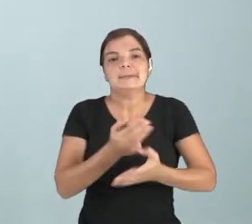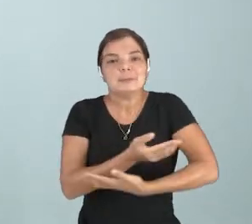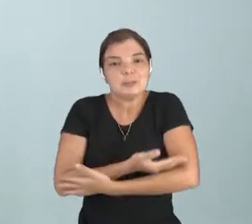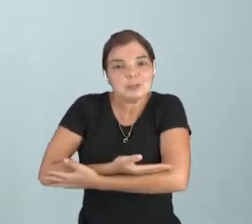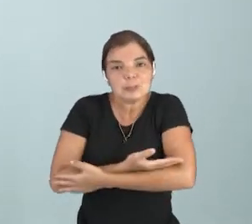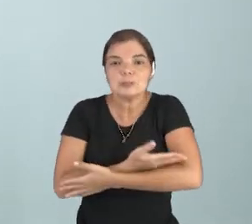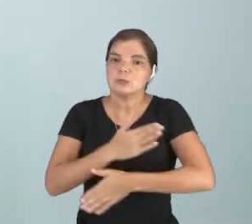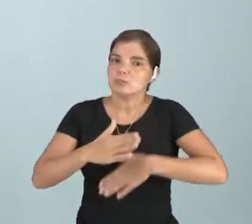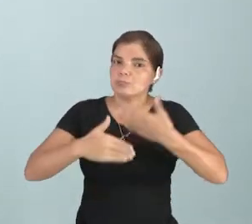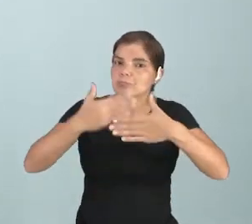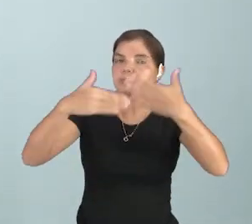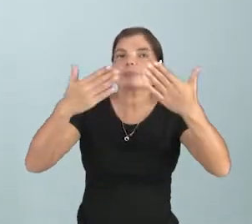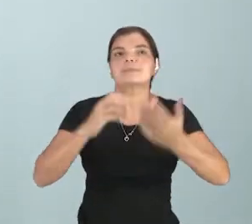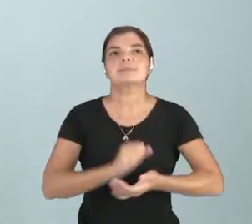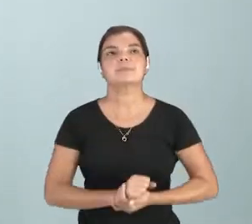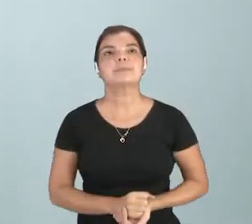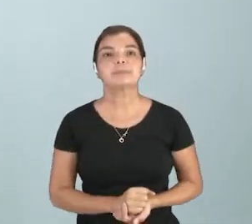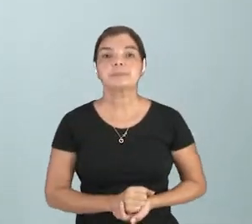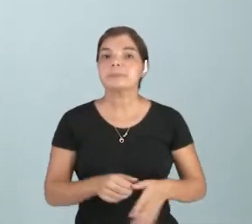tá, gente?